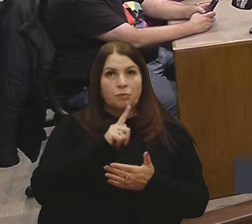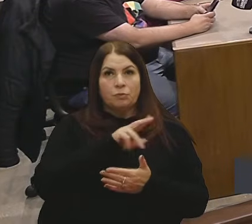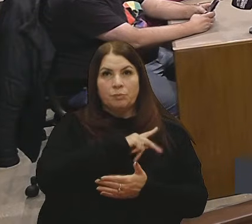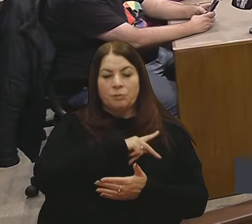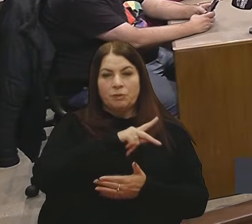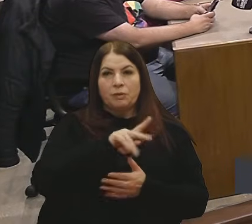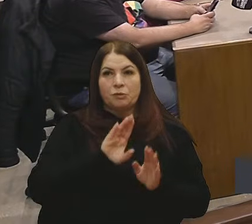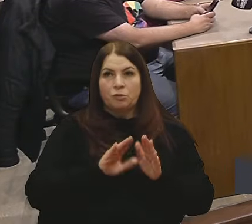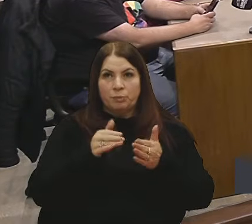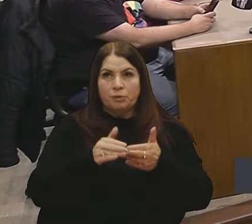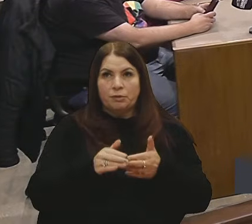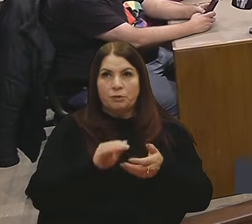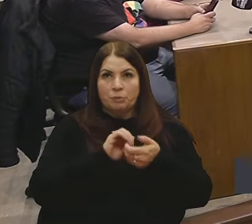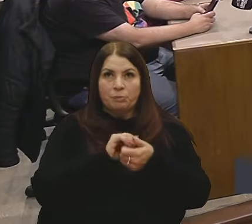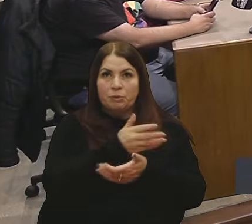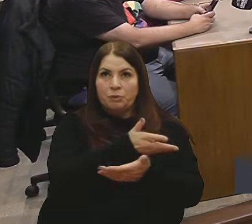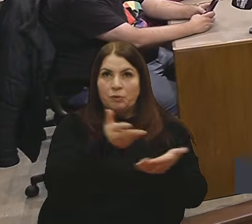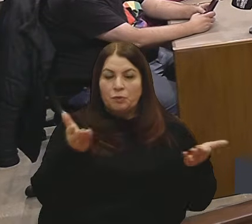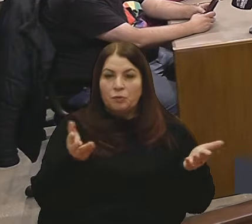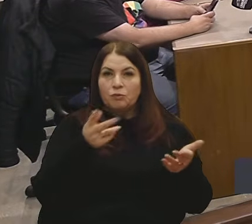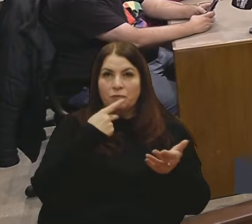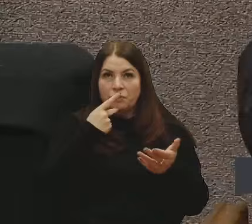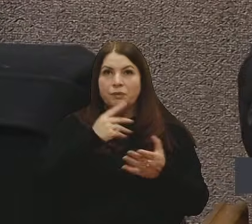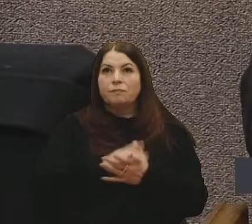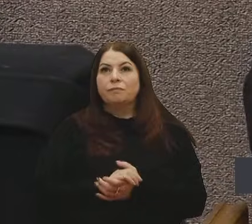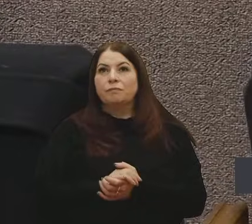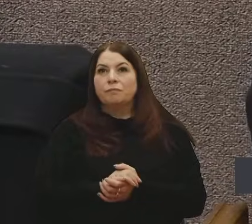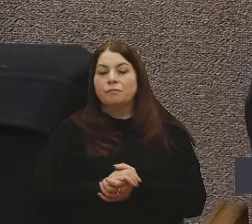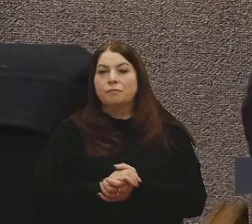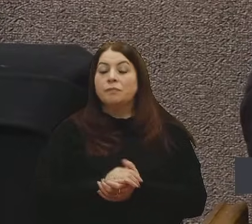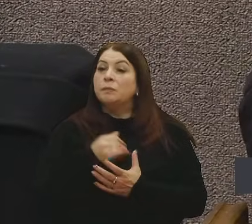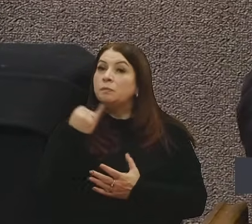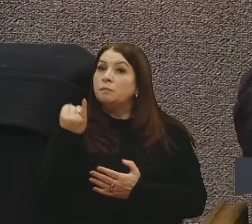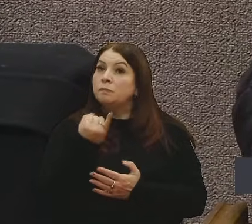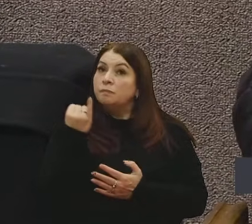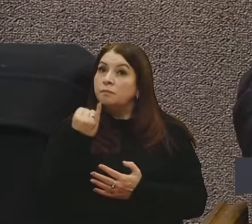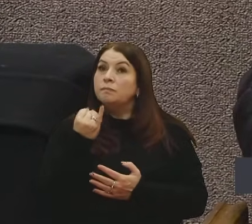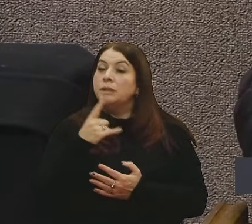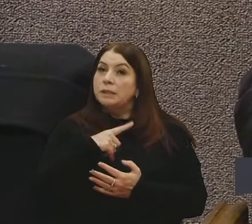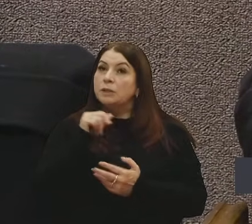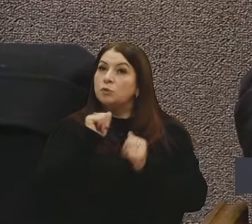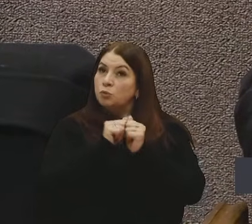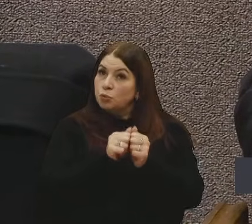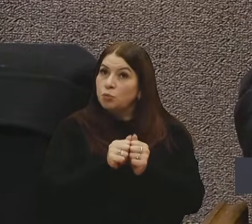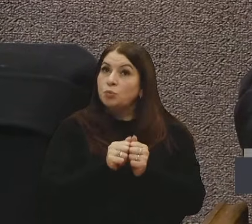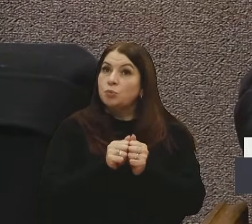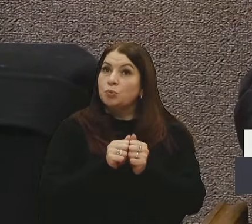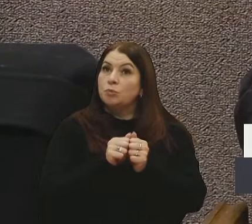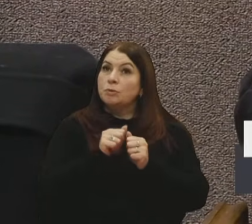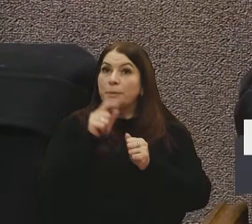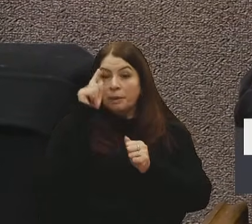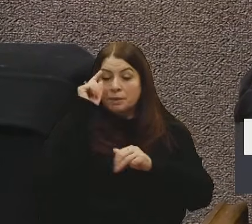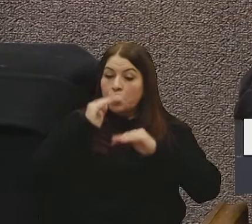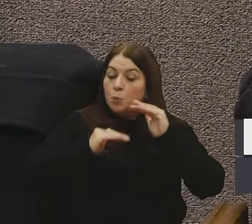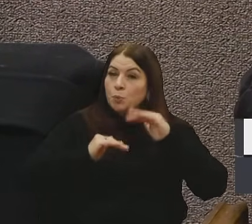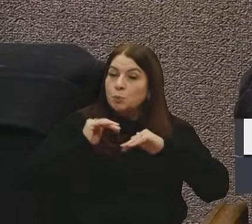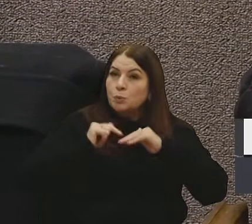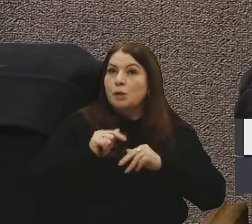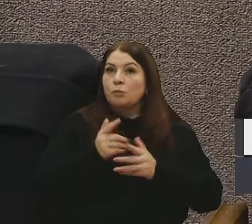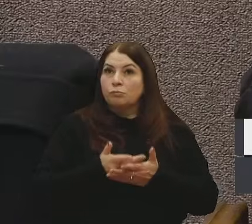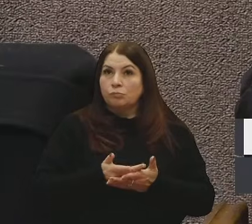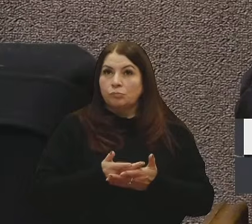presidente da comissão, cumprimento a todos já citados. É muito importante a gente estar juntos na construção